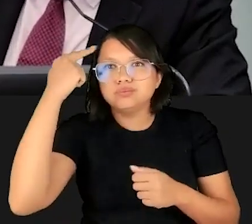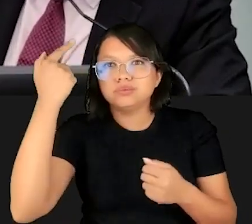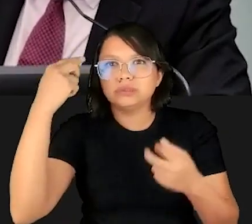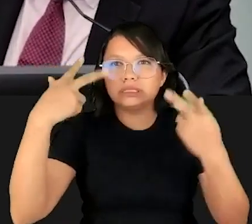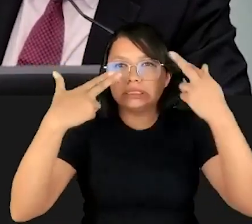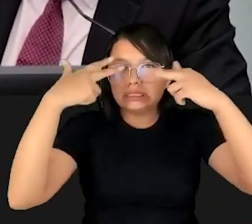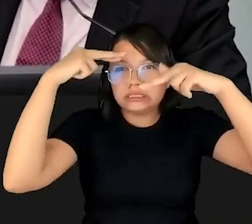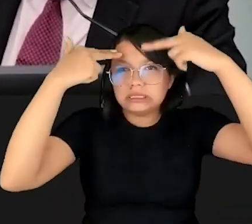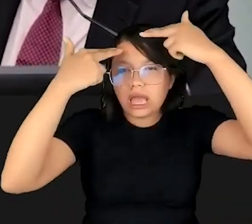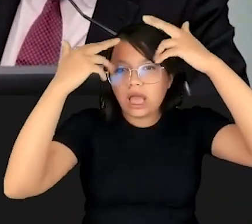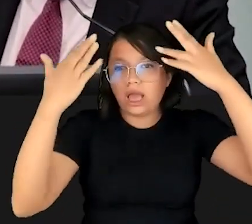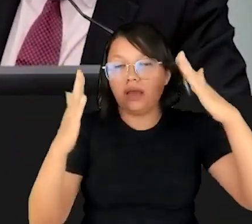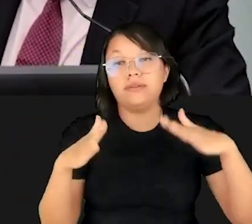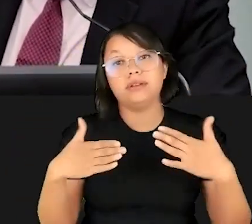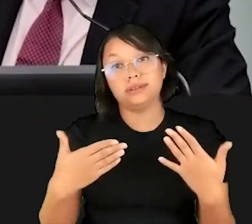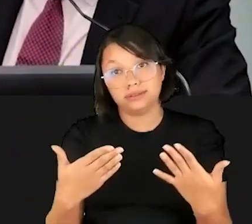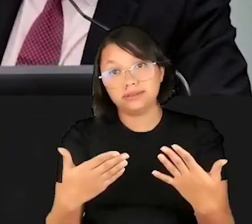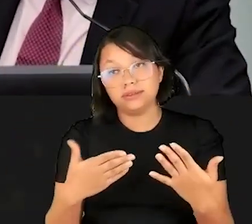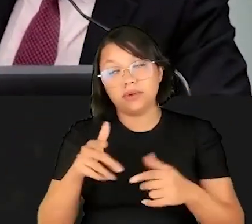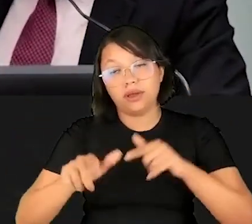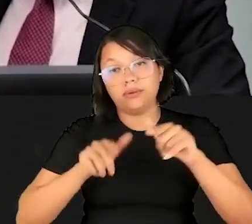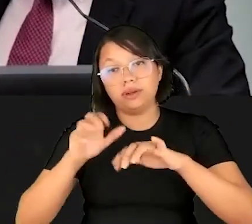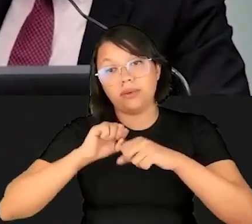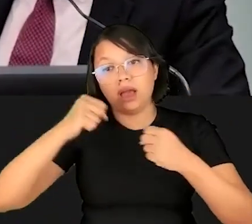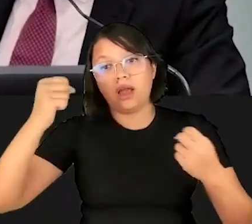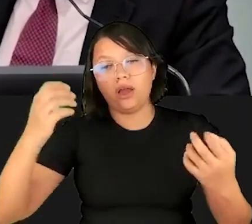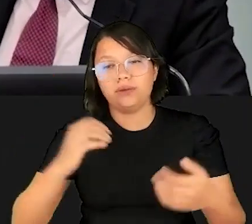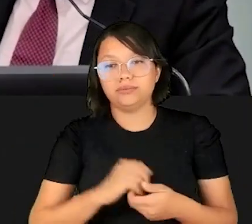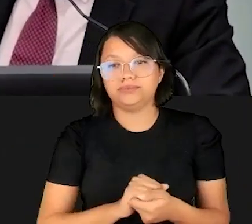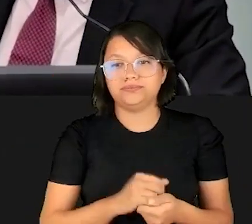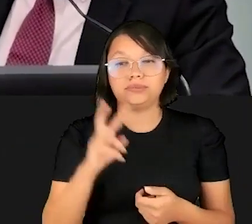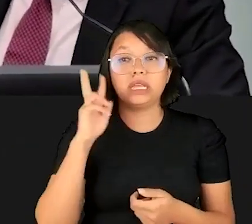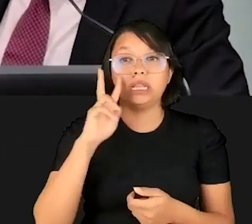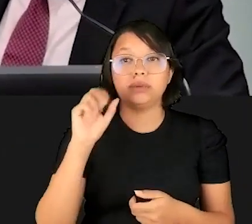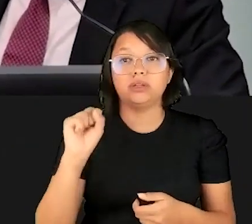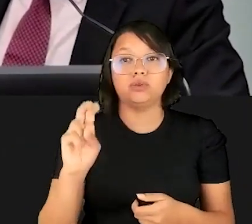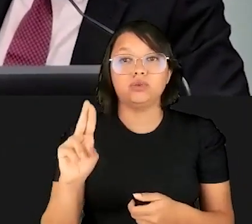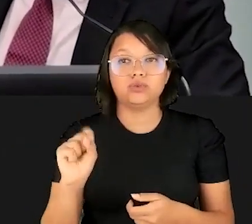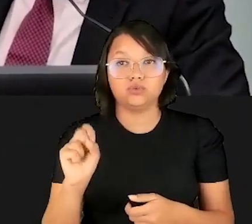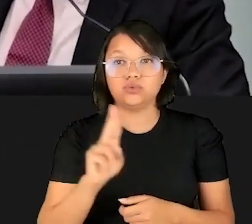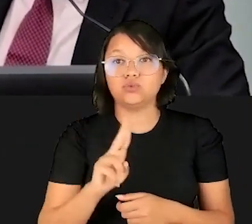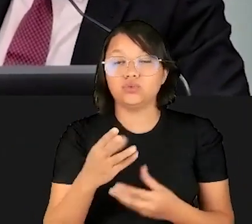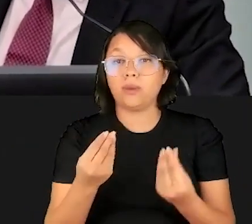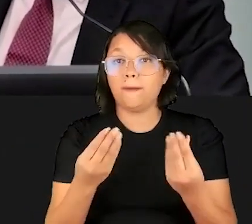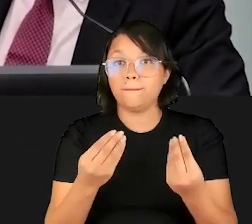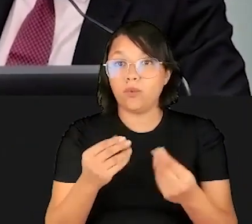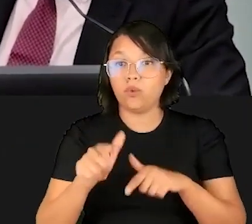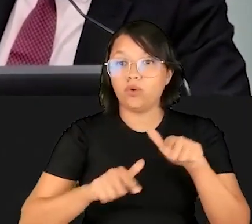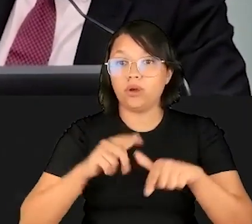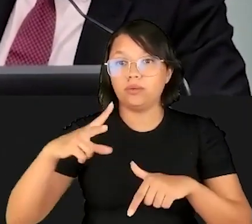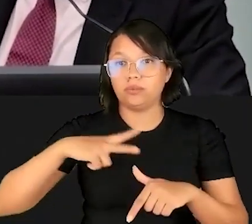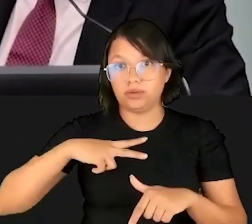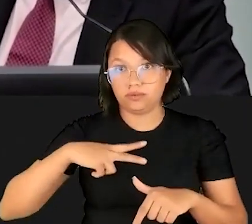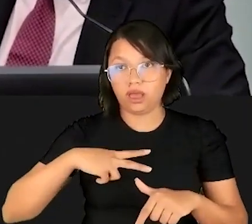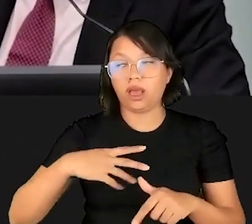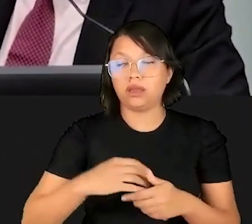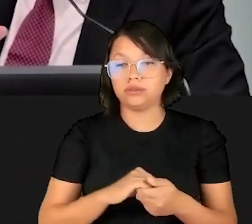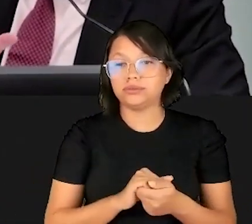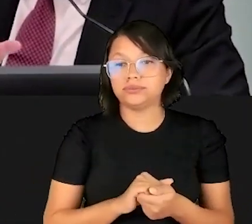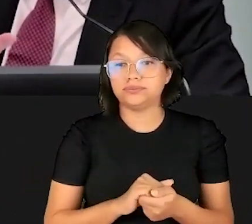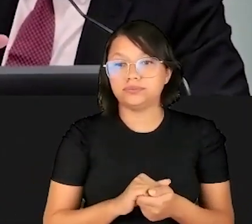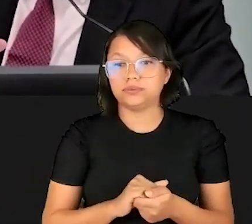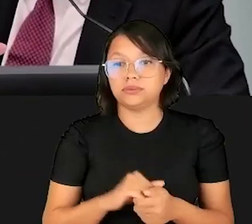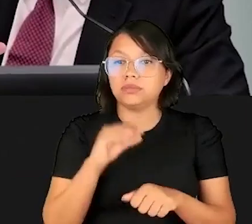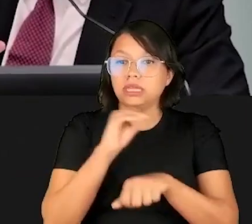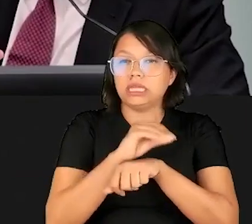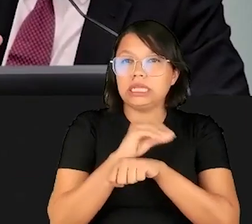serviço maior. É assim que a gente acha que funciona. Lembrando que o SUS usa muito serviço privado no Brasil. O SUS, ele